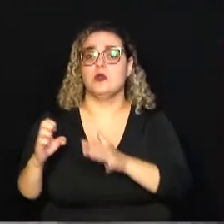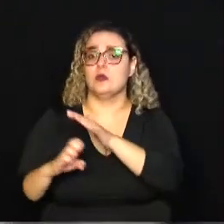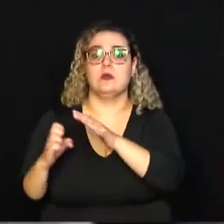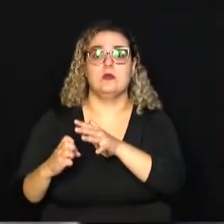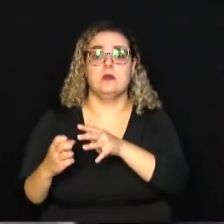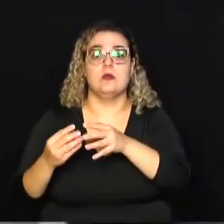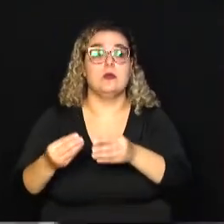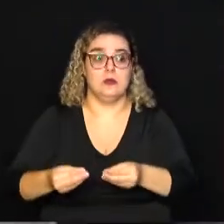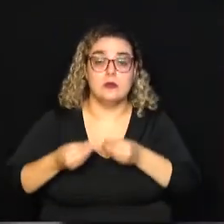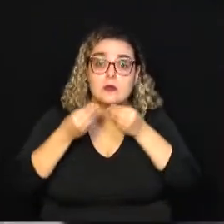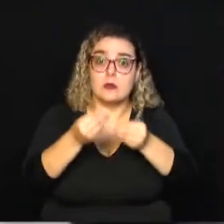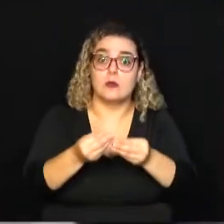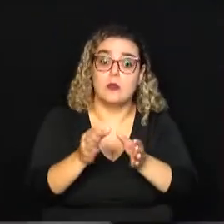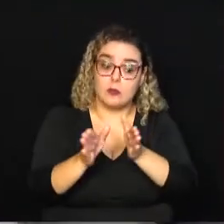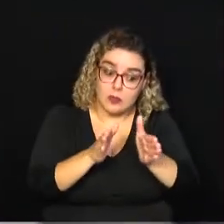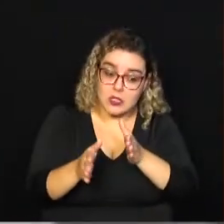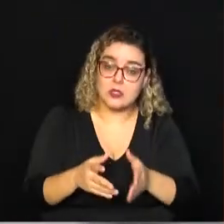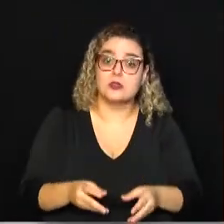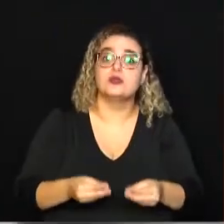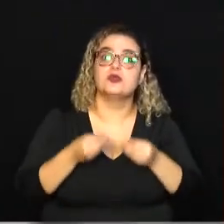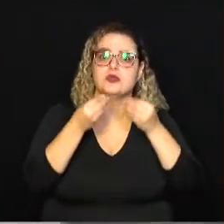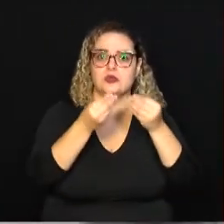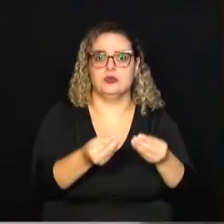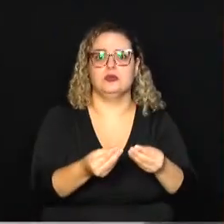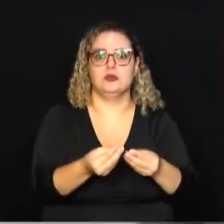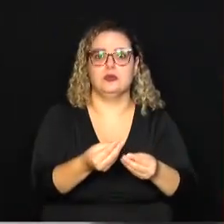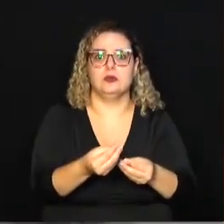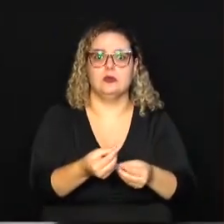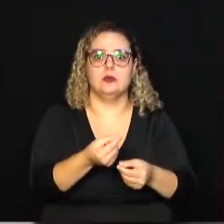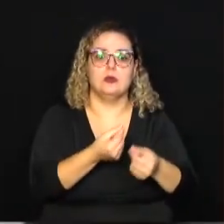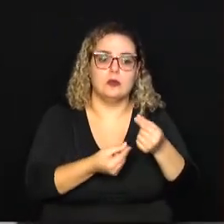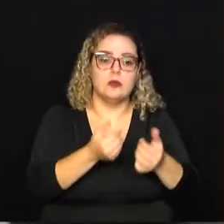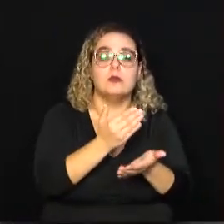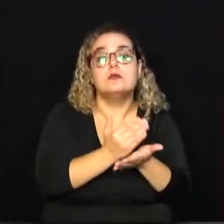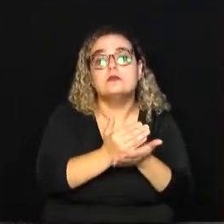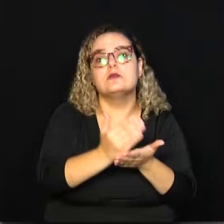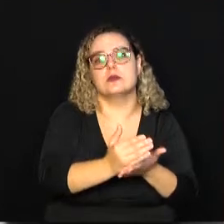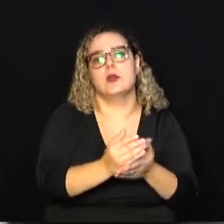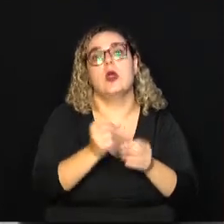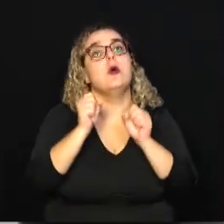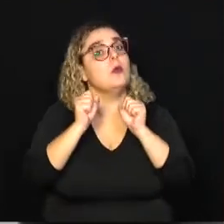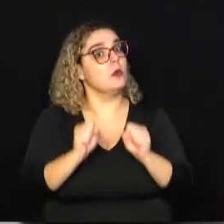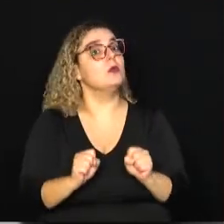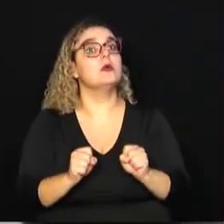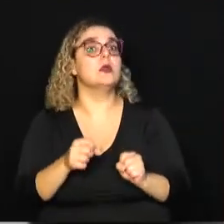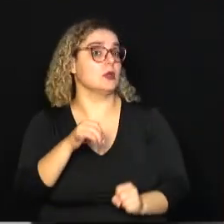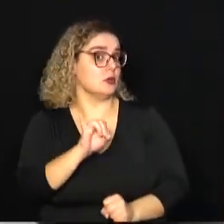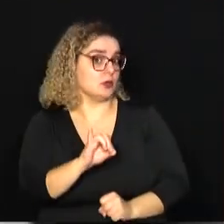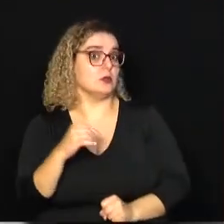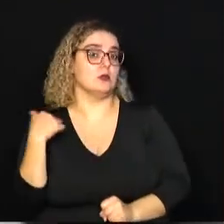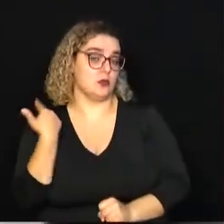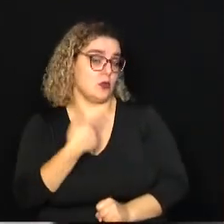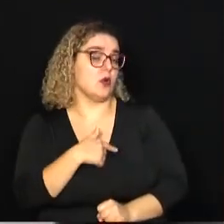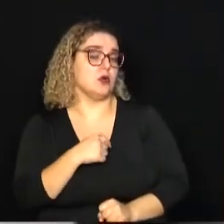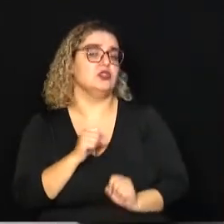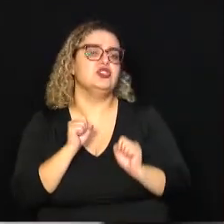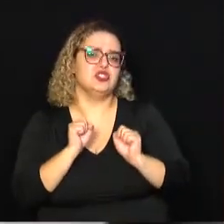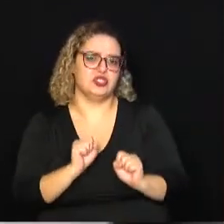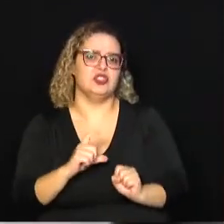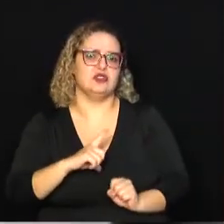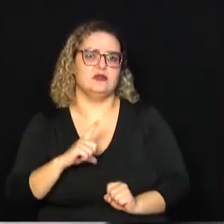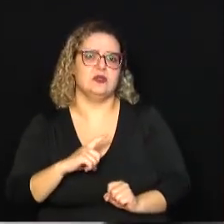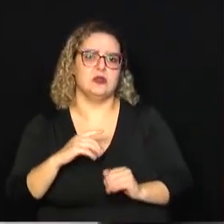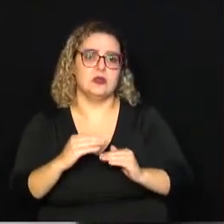quantidade, prazo de entrega super importantes e adequados, que permitiriam que hoje nós já tivéssemos vacinado percentuais muito mais